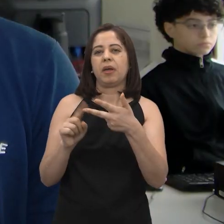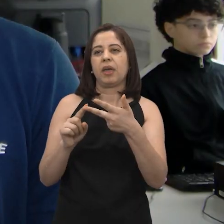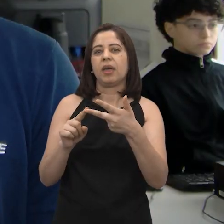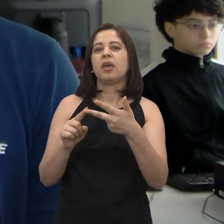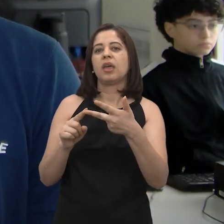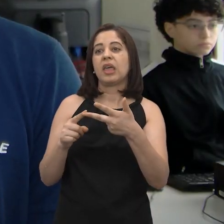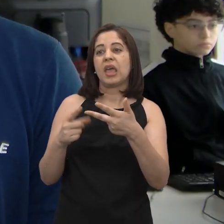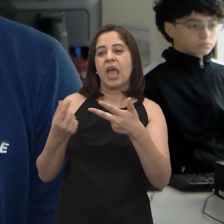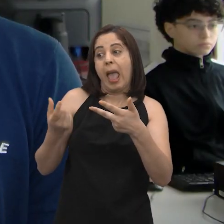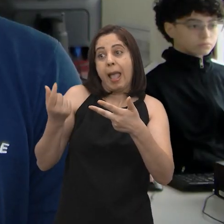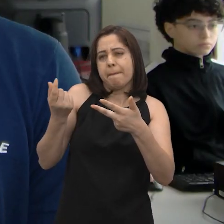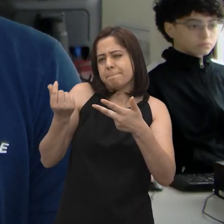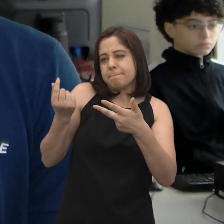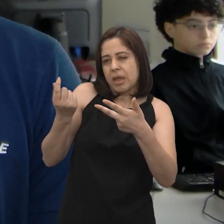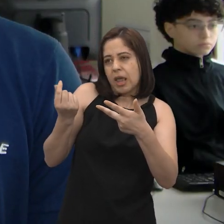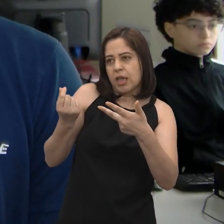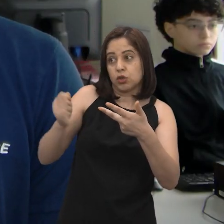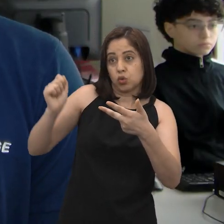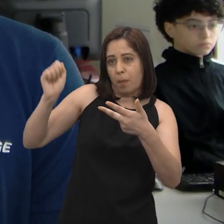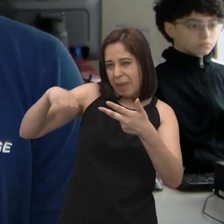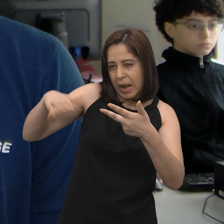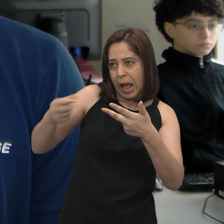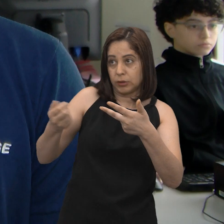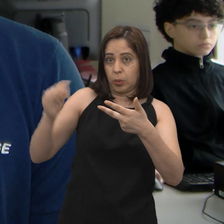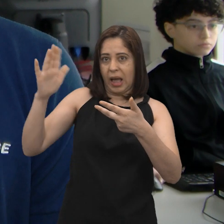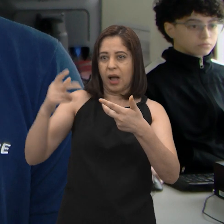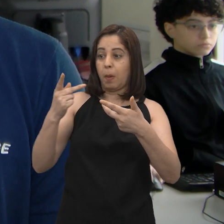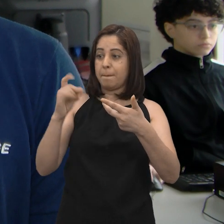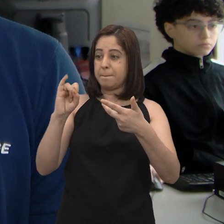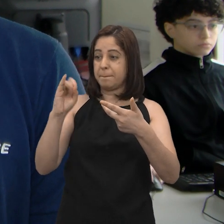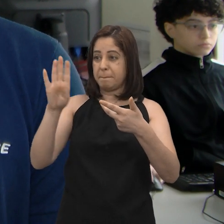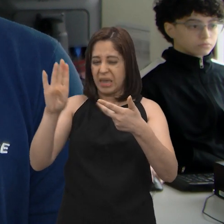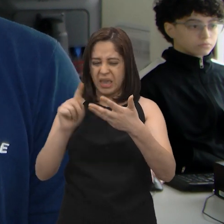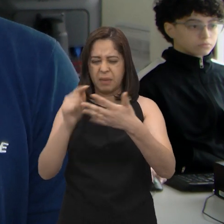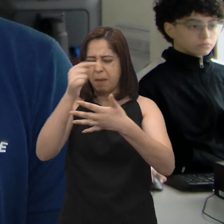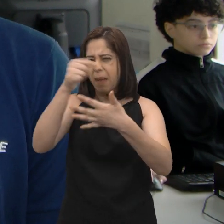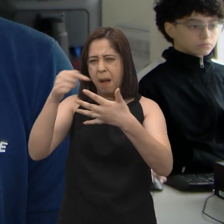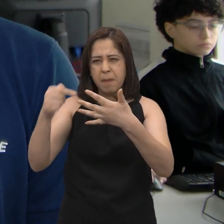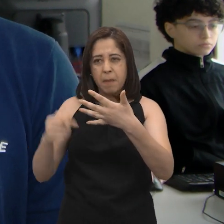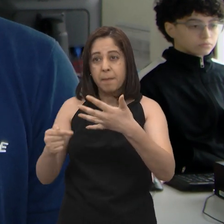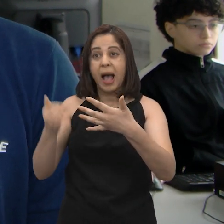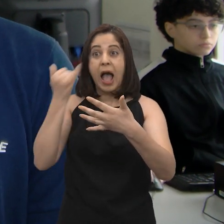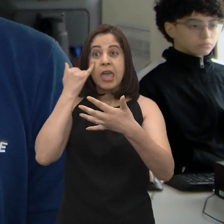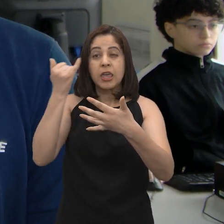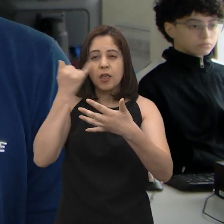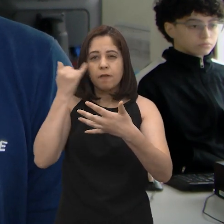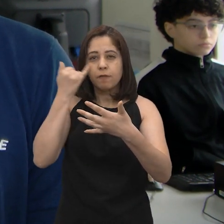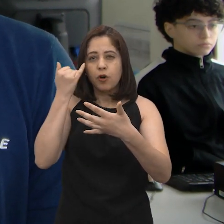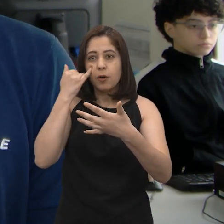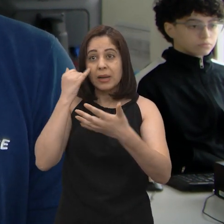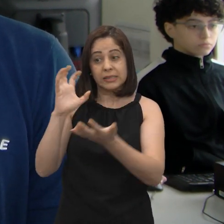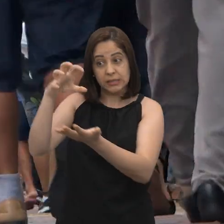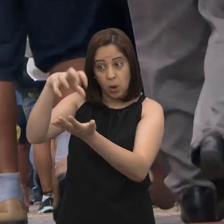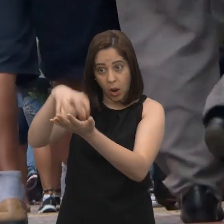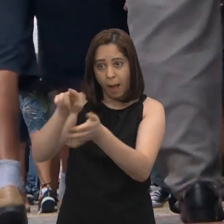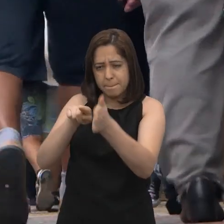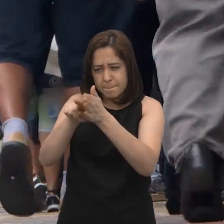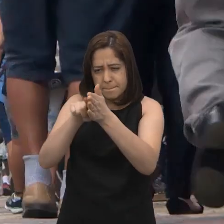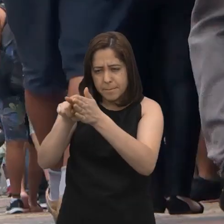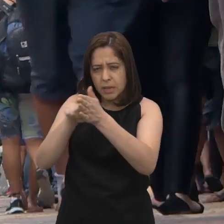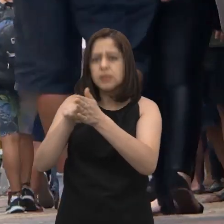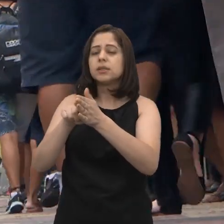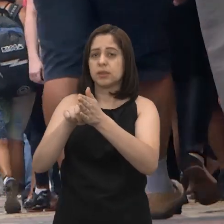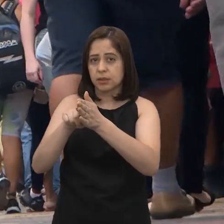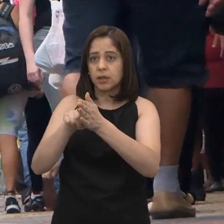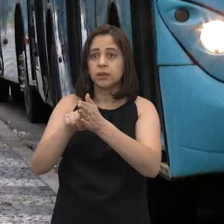Indicadores econômicos de preços, PIB nacional, então uma série de informações que vão ajudar o país a se